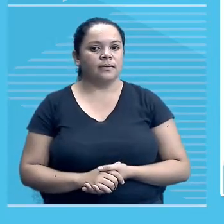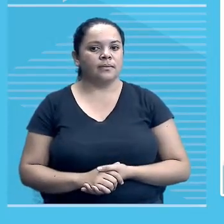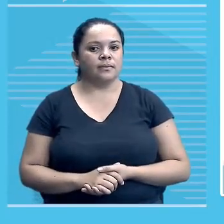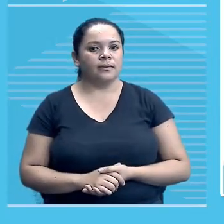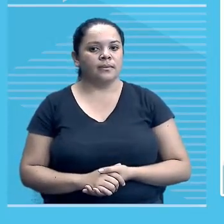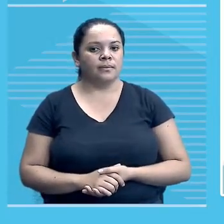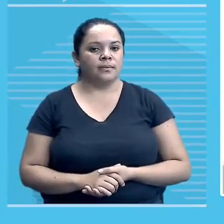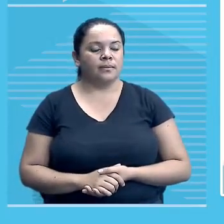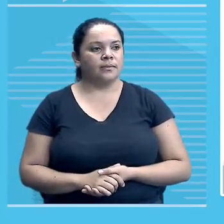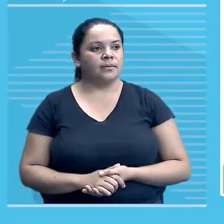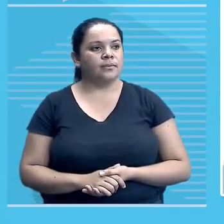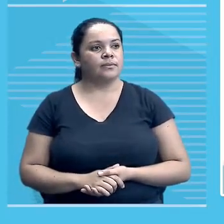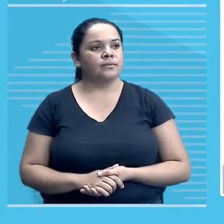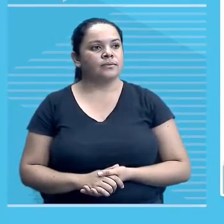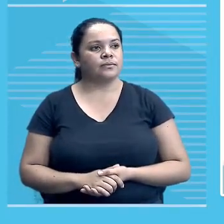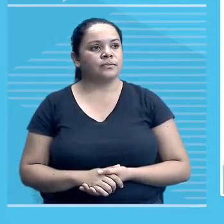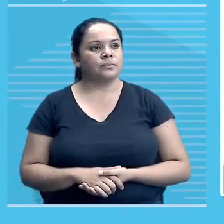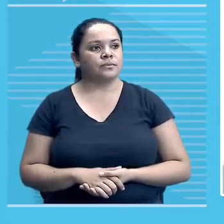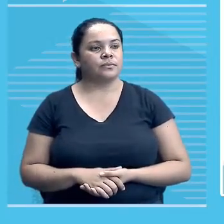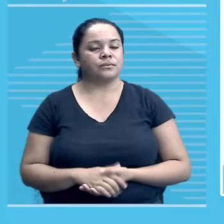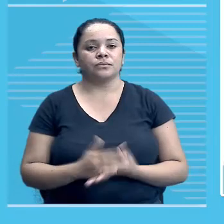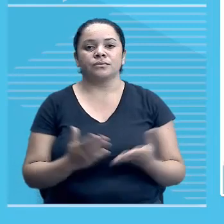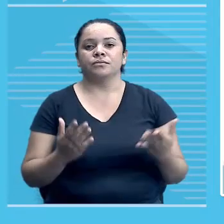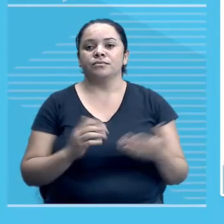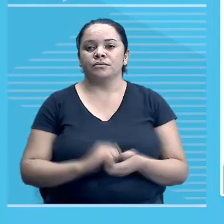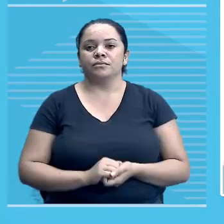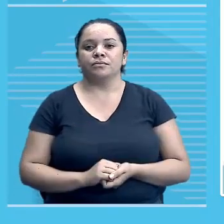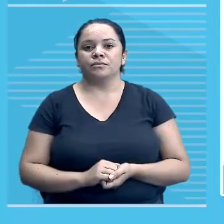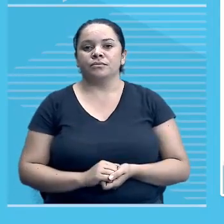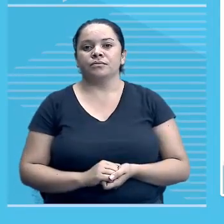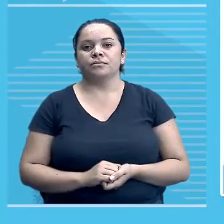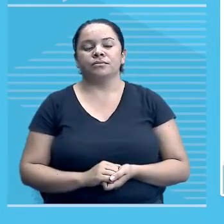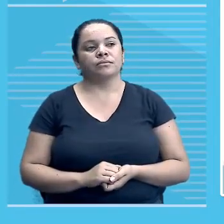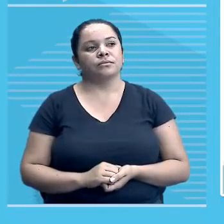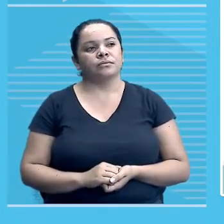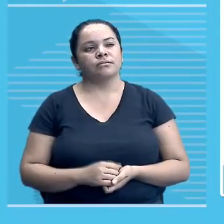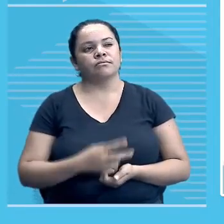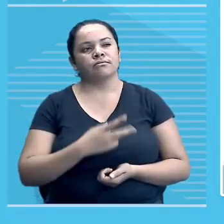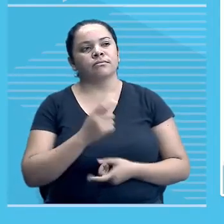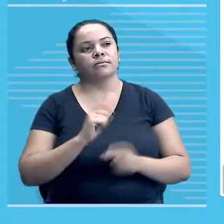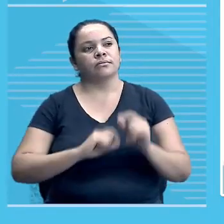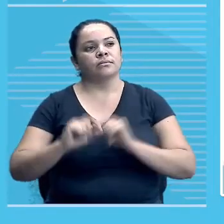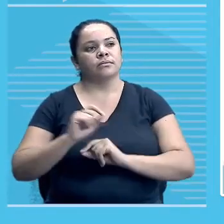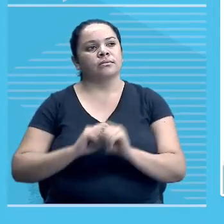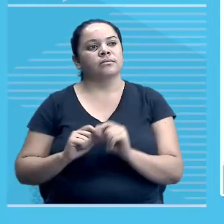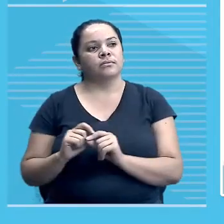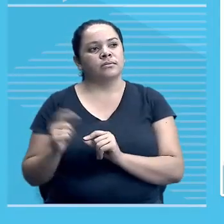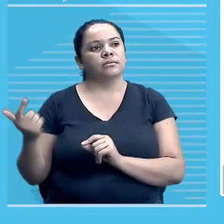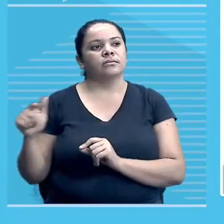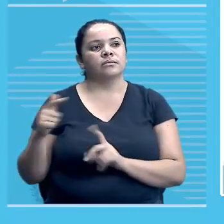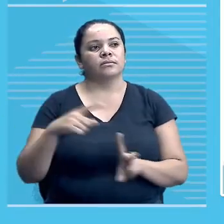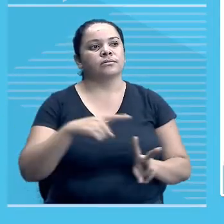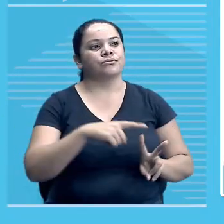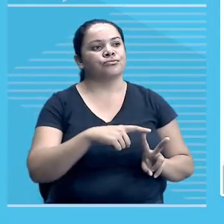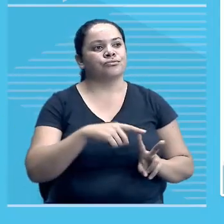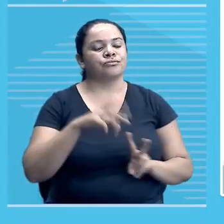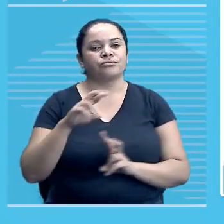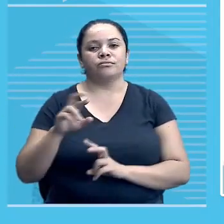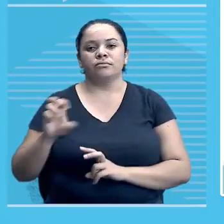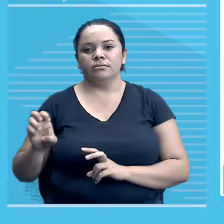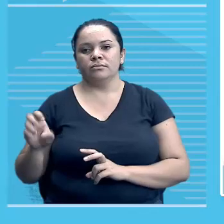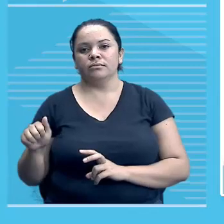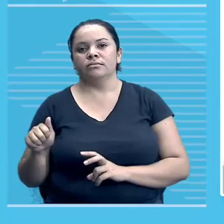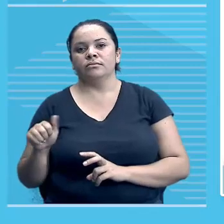entrar dentro dos números complexos. Era só para você identificar que não possui raiz real. Bora aqui para a questão